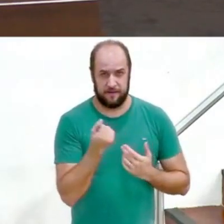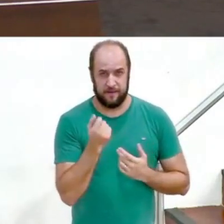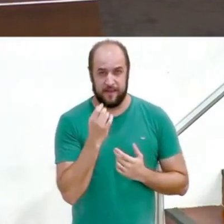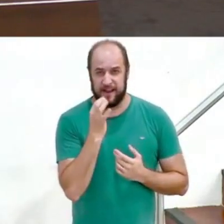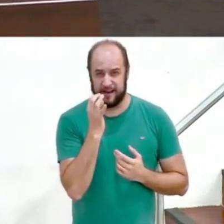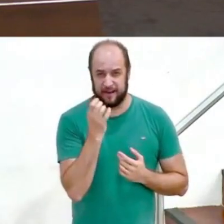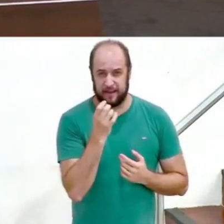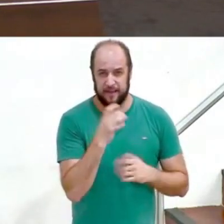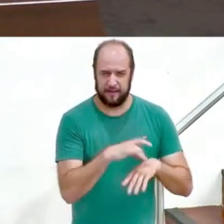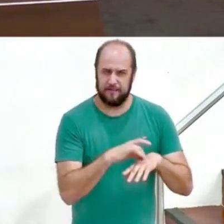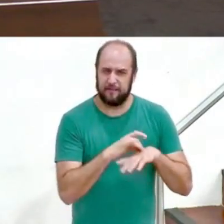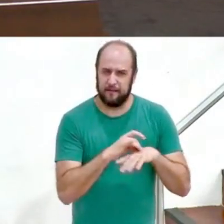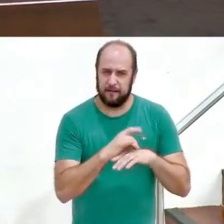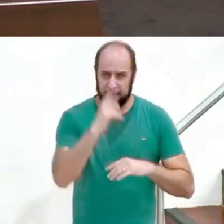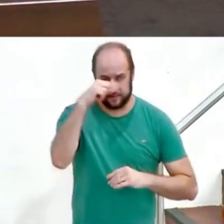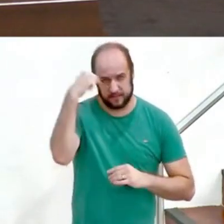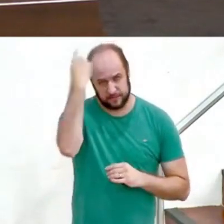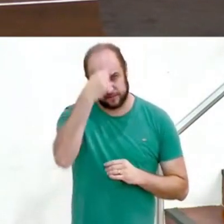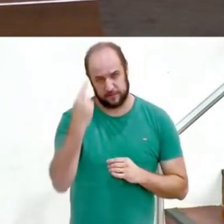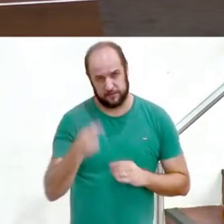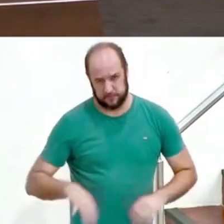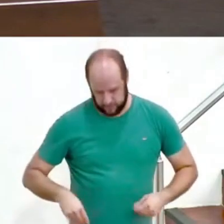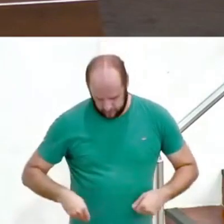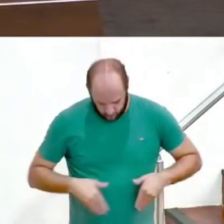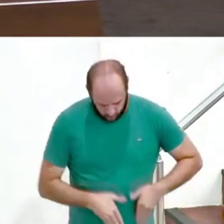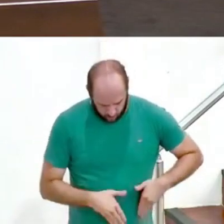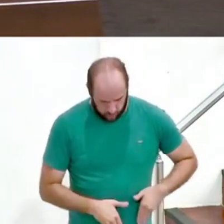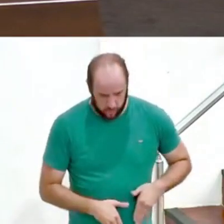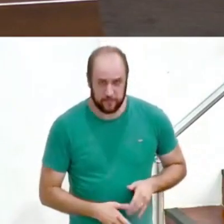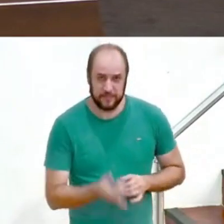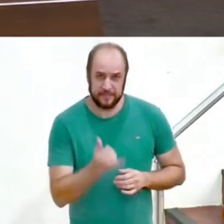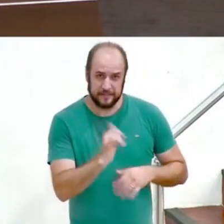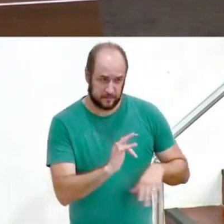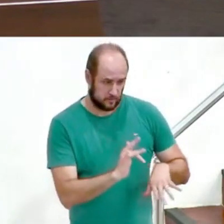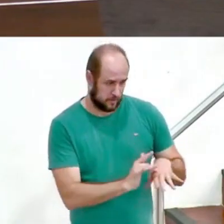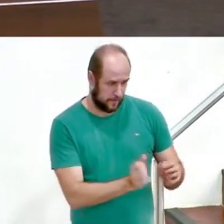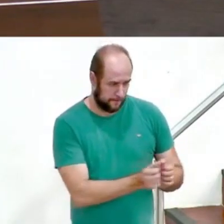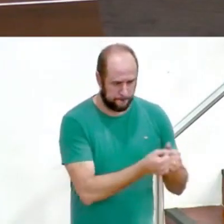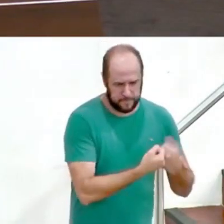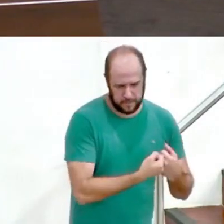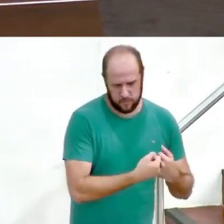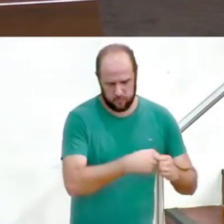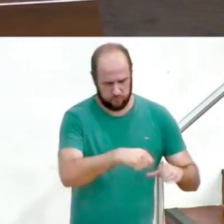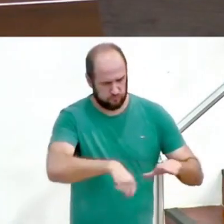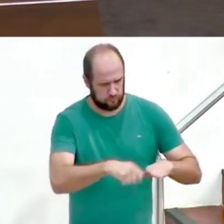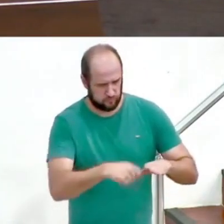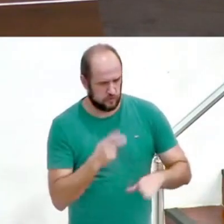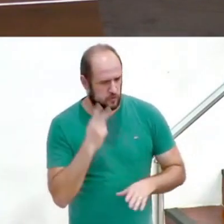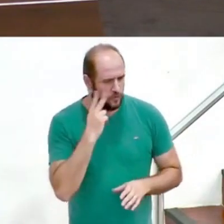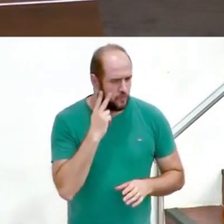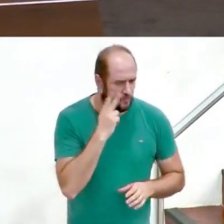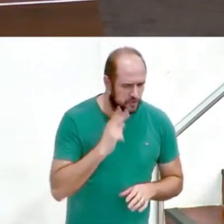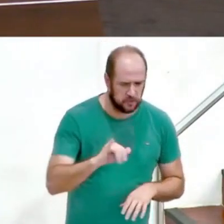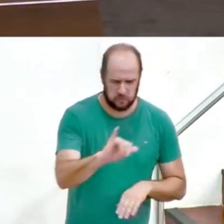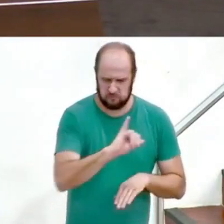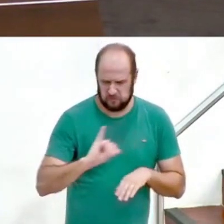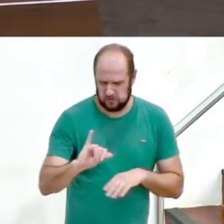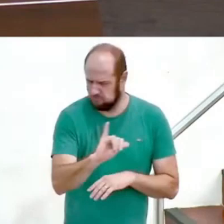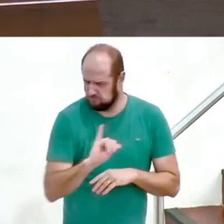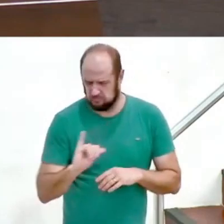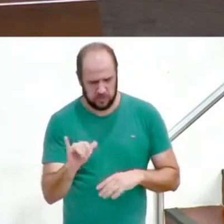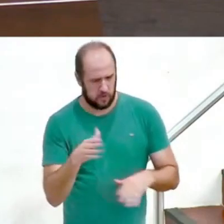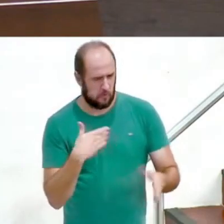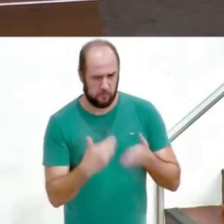roupa, e ela vier a tocar no pão, ou no cozido, ou no vinho, ou no azeite, ou